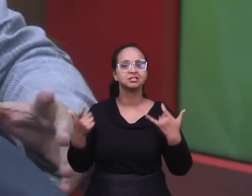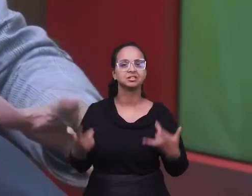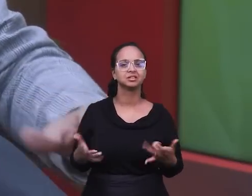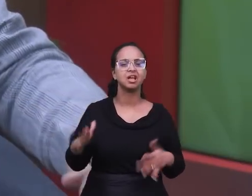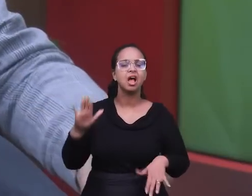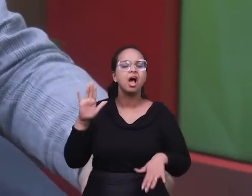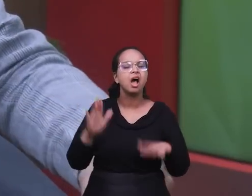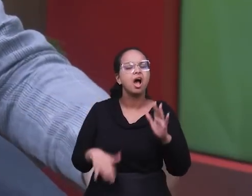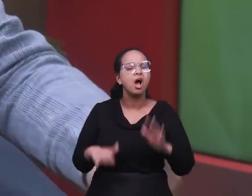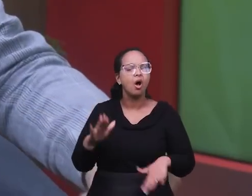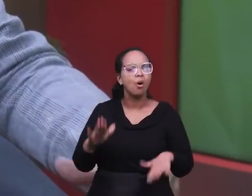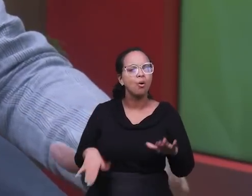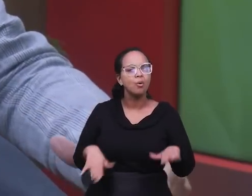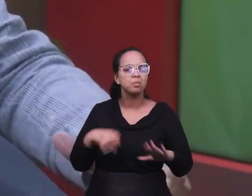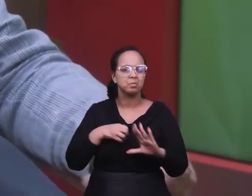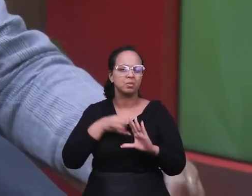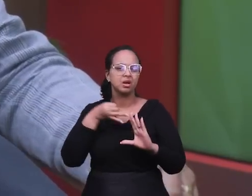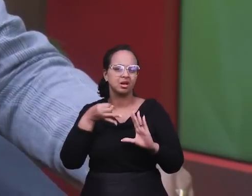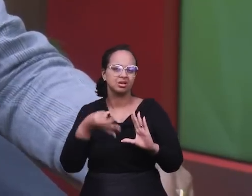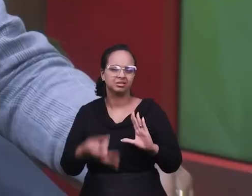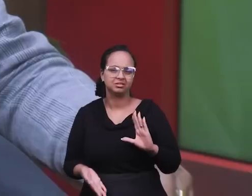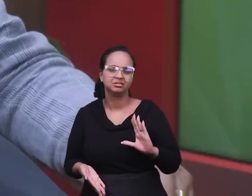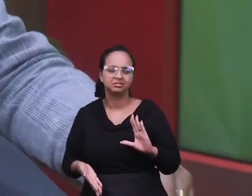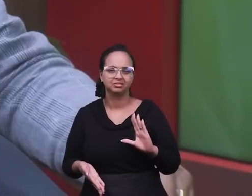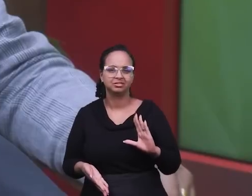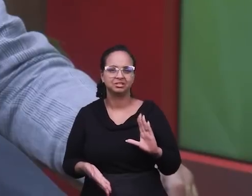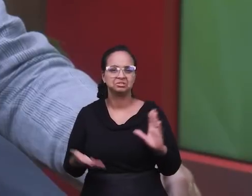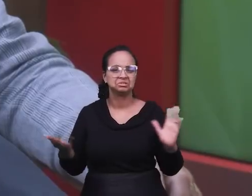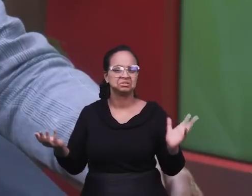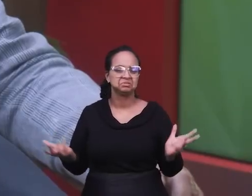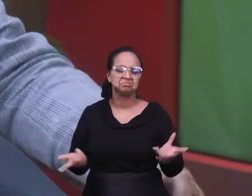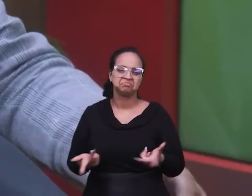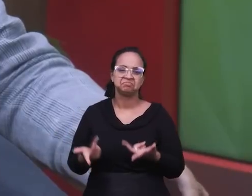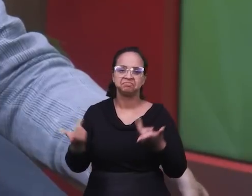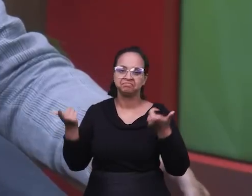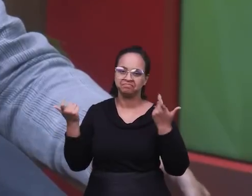falamos de alguns aspectos